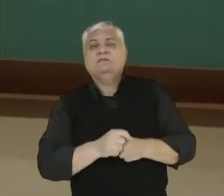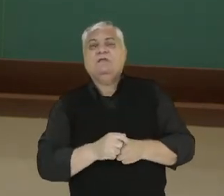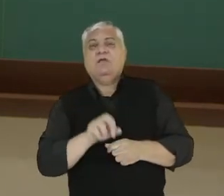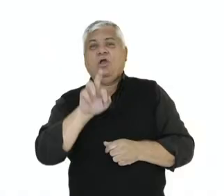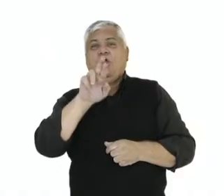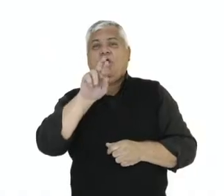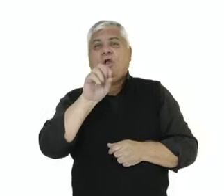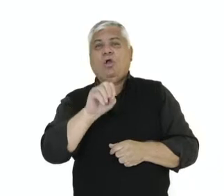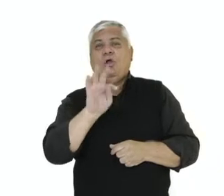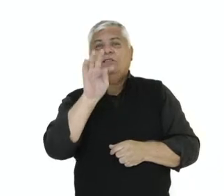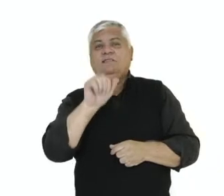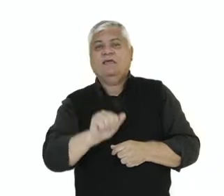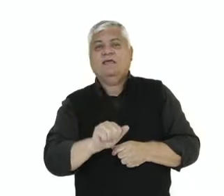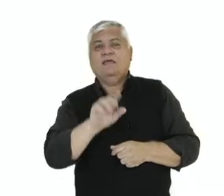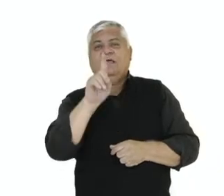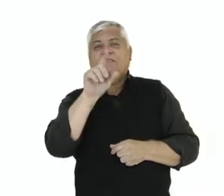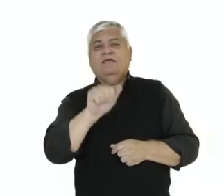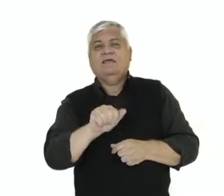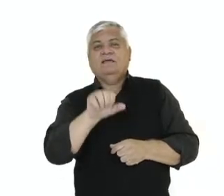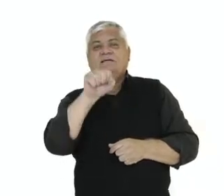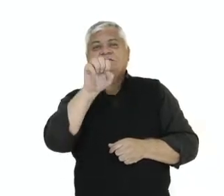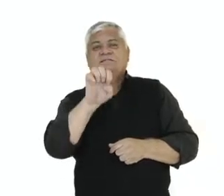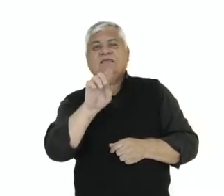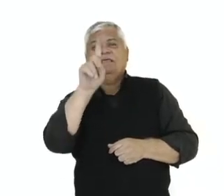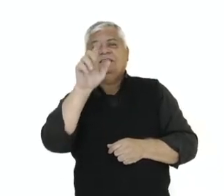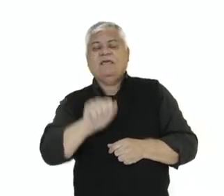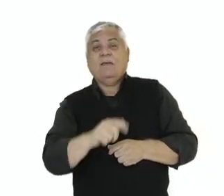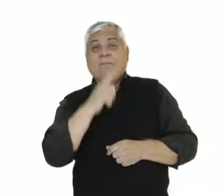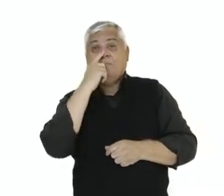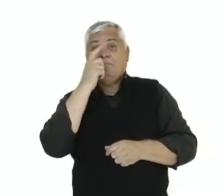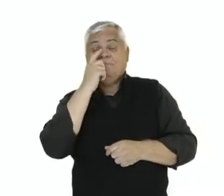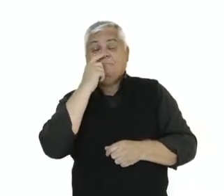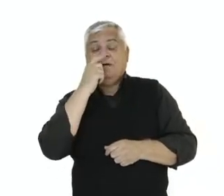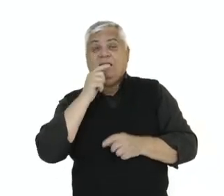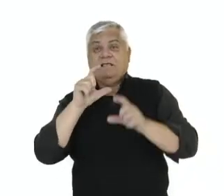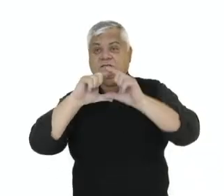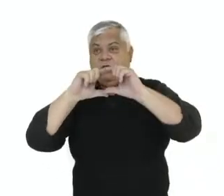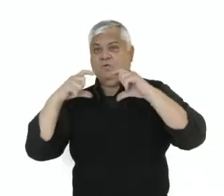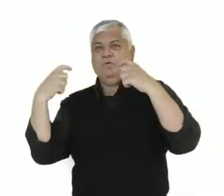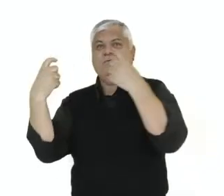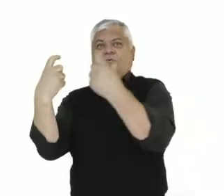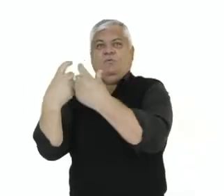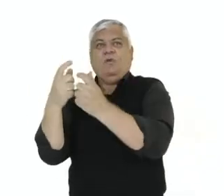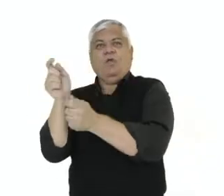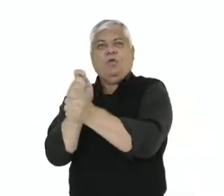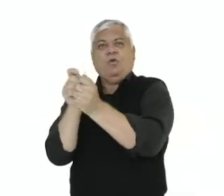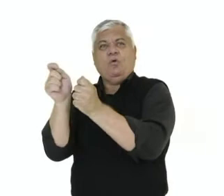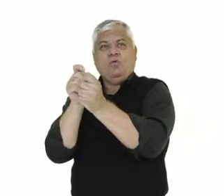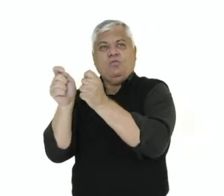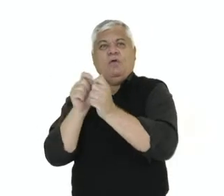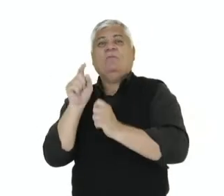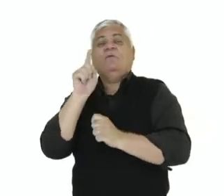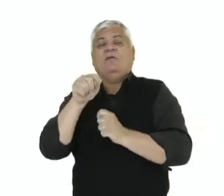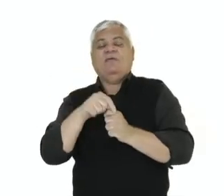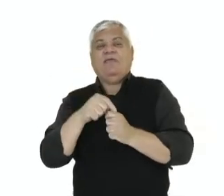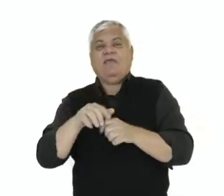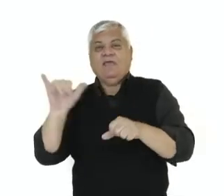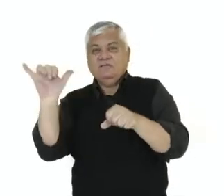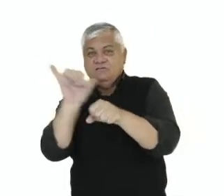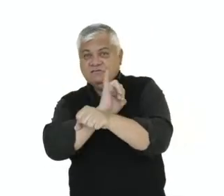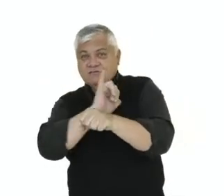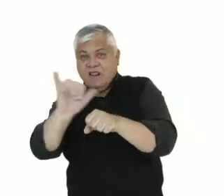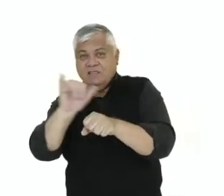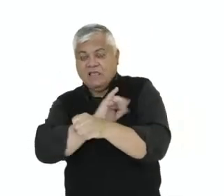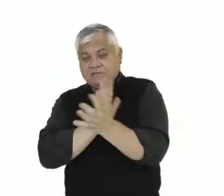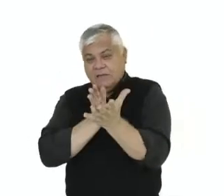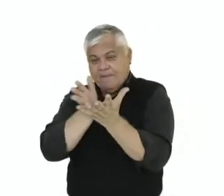da Seda, também conhecida como Cinturão Econômico da Rota da Seda. É uma estratégia que o governo chinês adotou